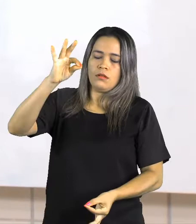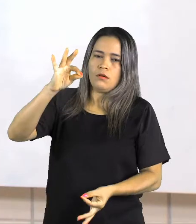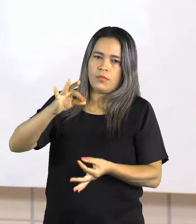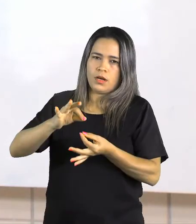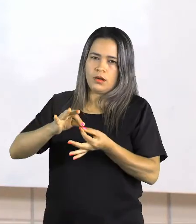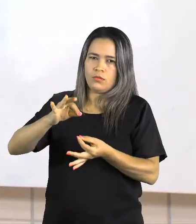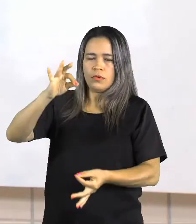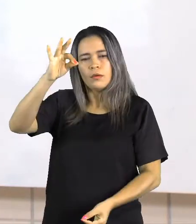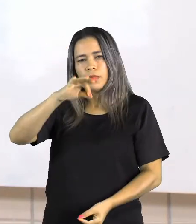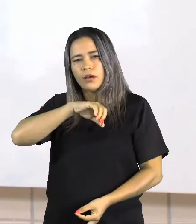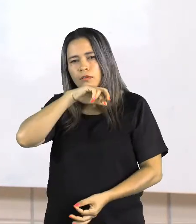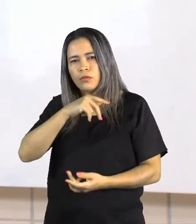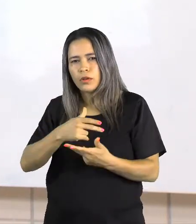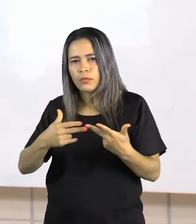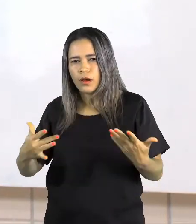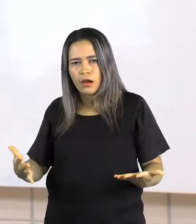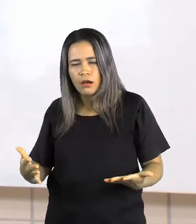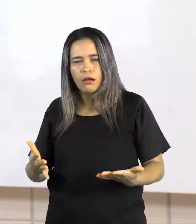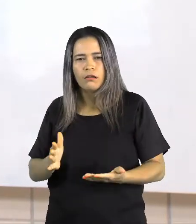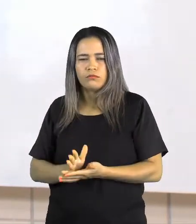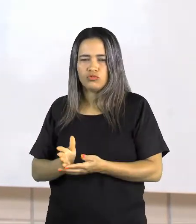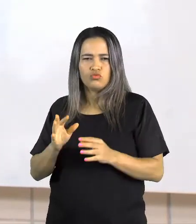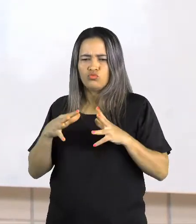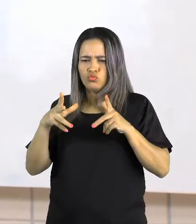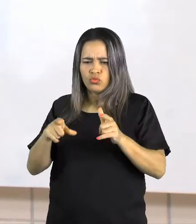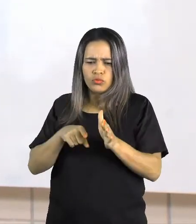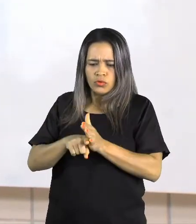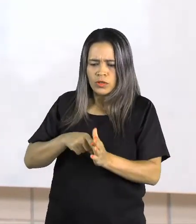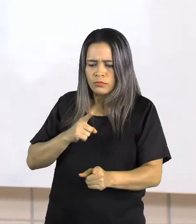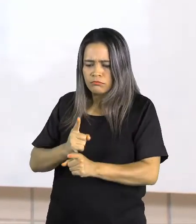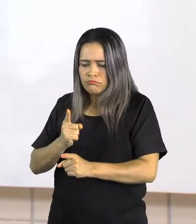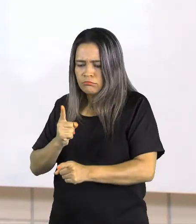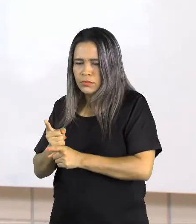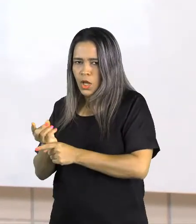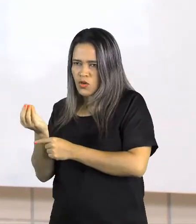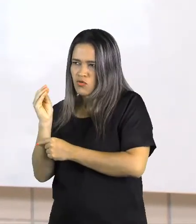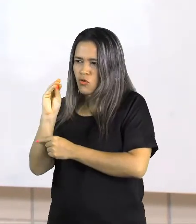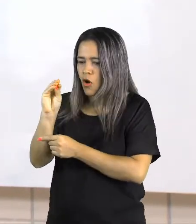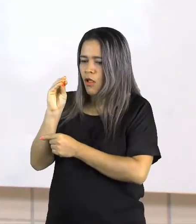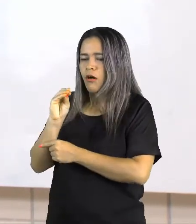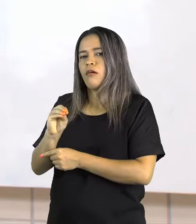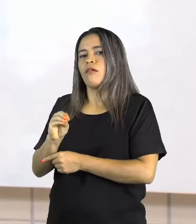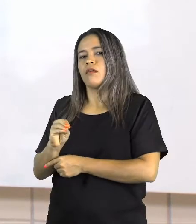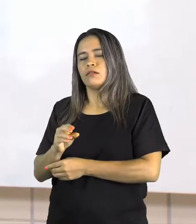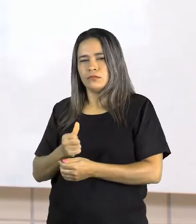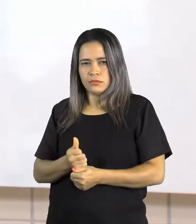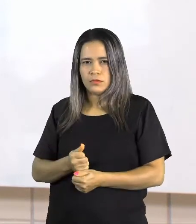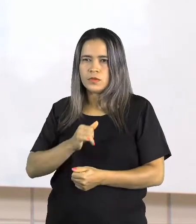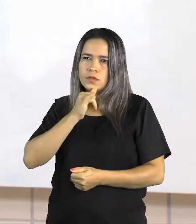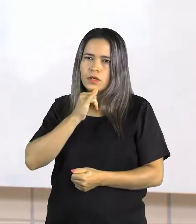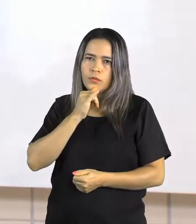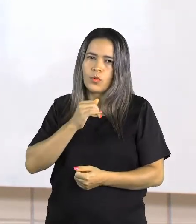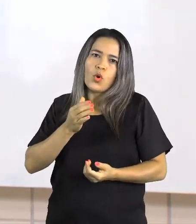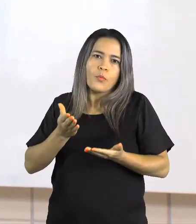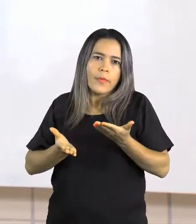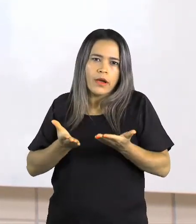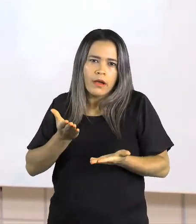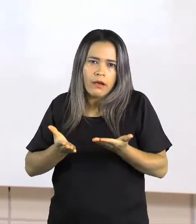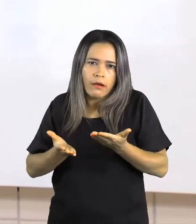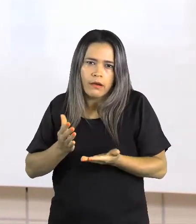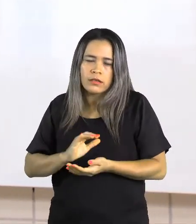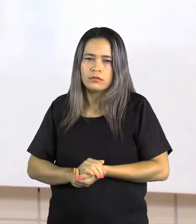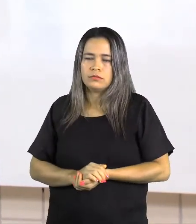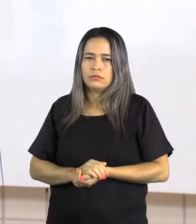sobre ele, você coloca na sua ficha técnica, certo? O peso. Se for uma fruta, você